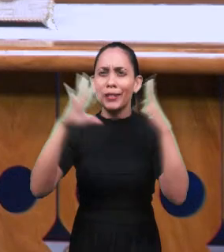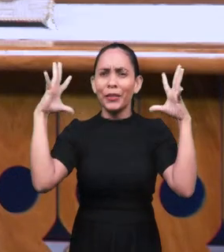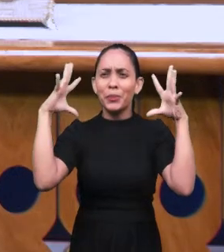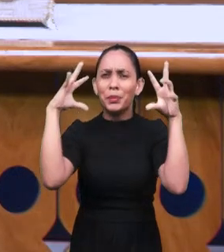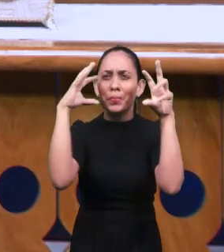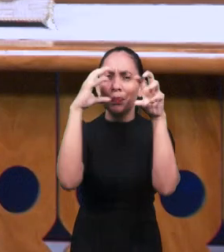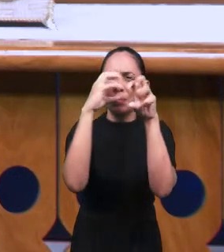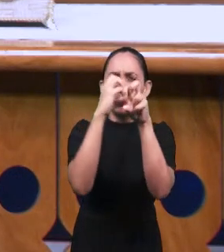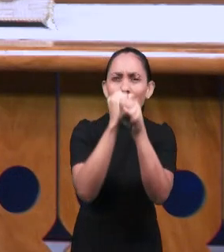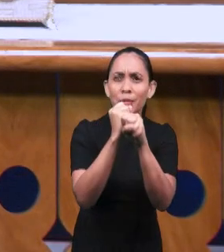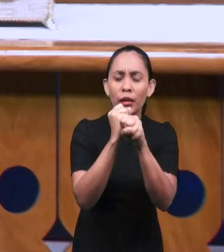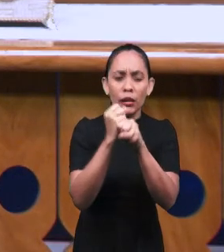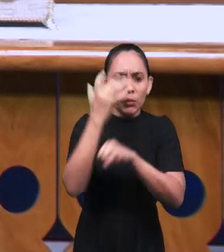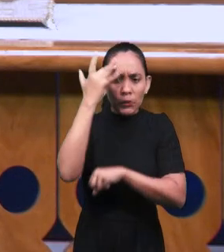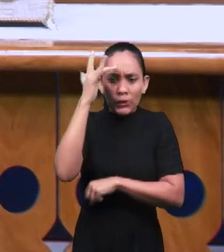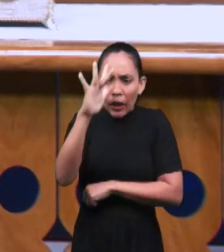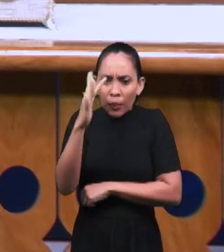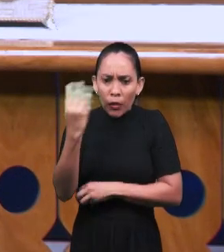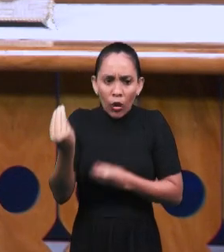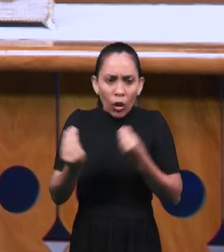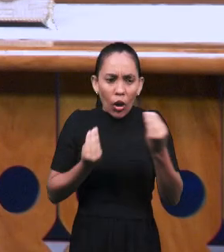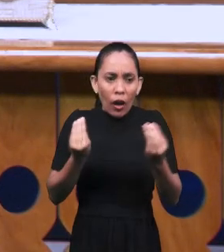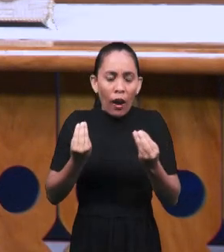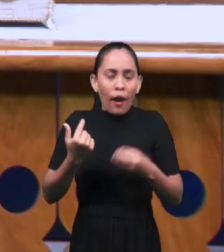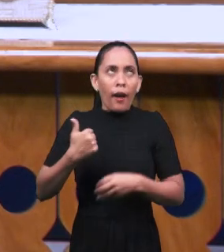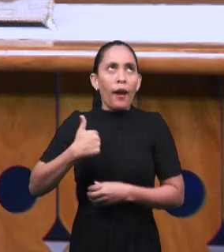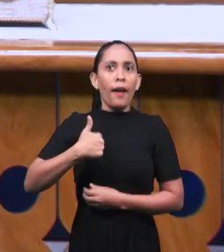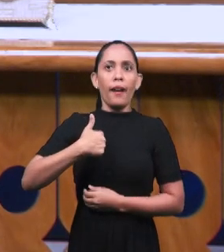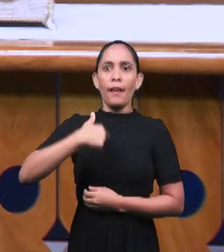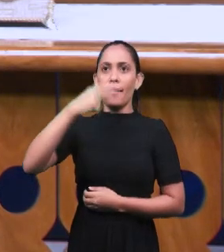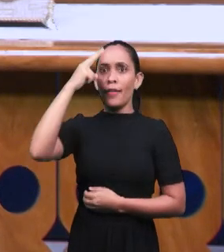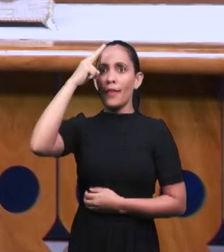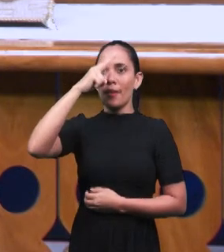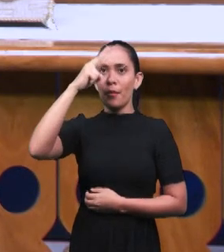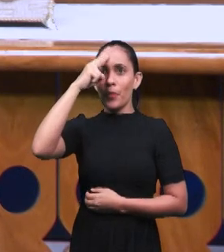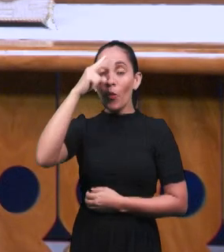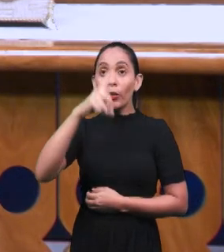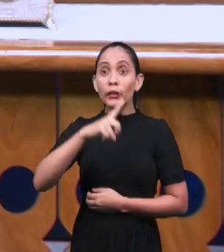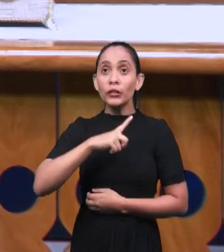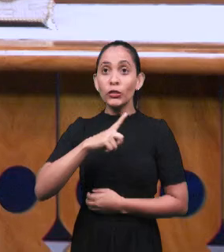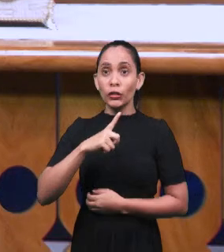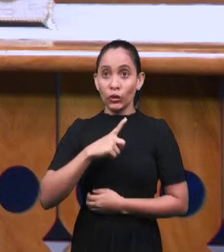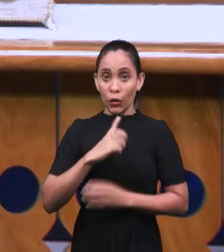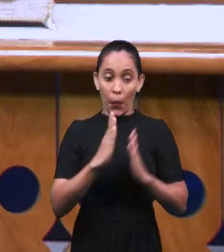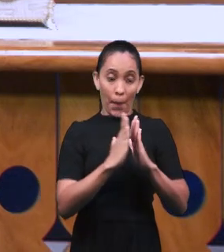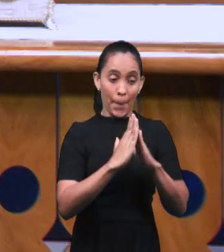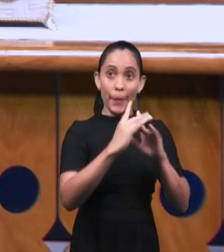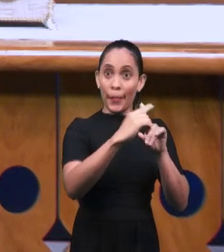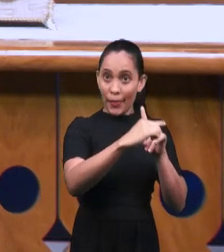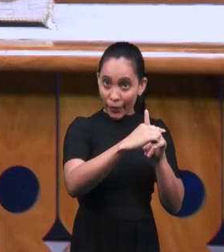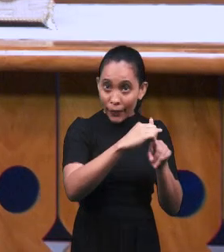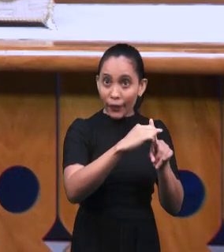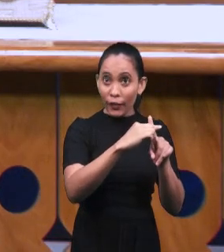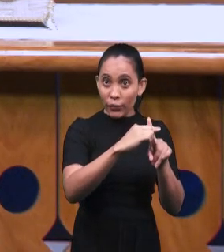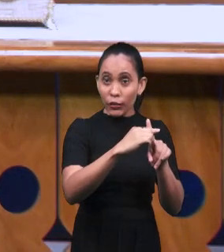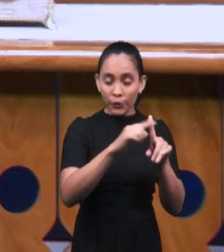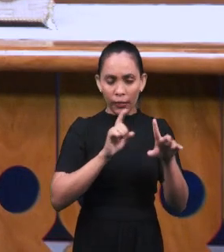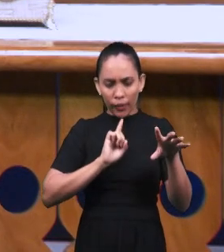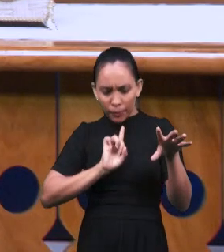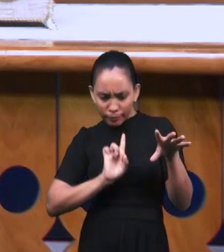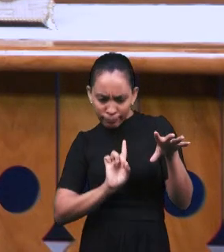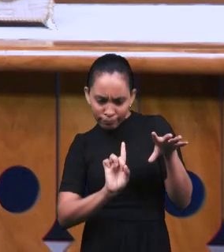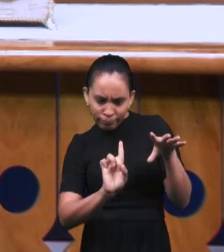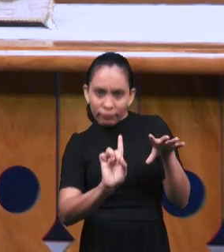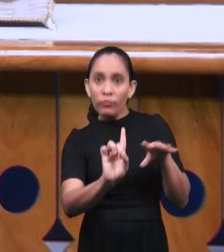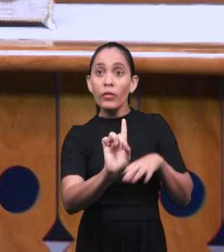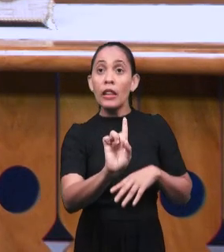Ela não sabia o que ia fazer. Mas ela lembrou que ela tinha passado em frente a uma igreja e ela